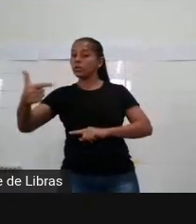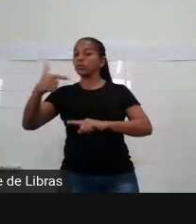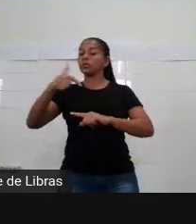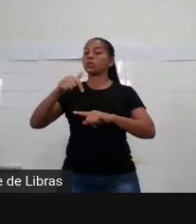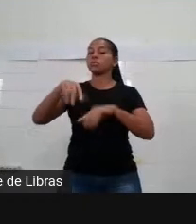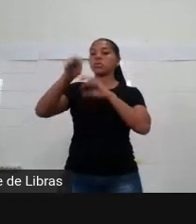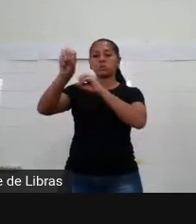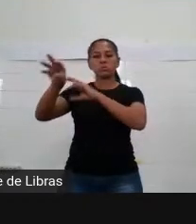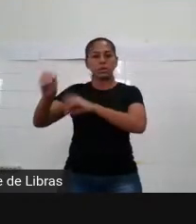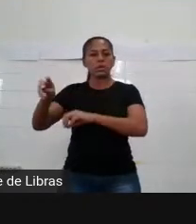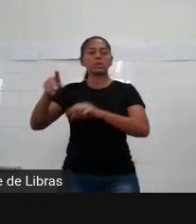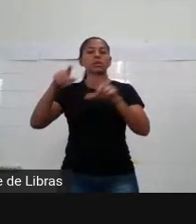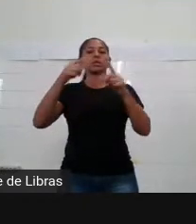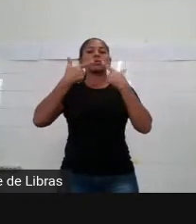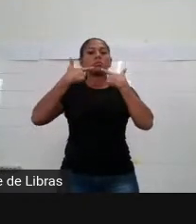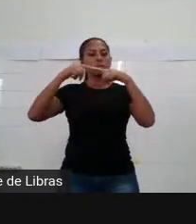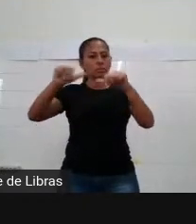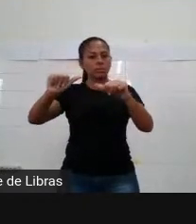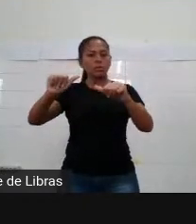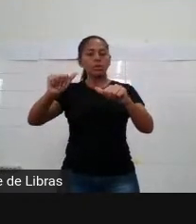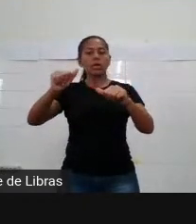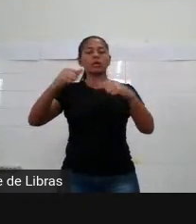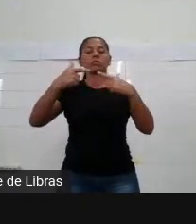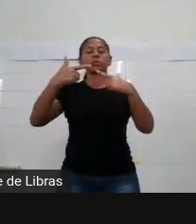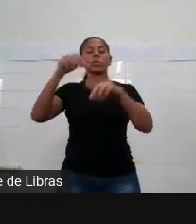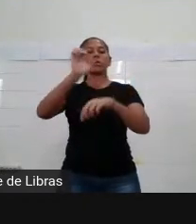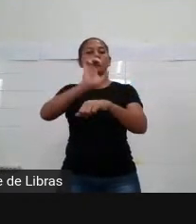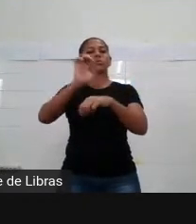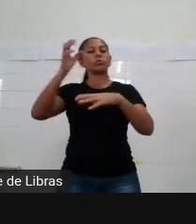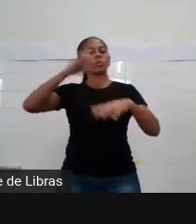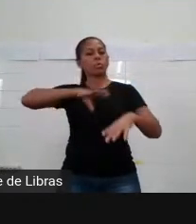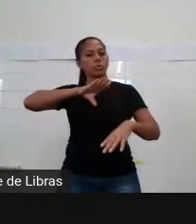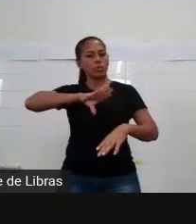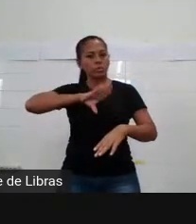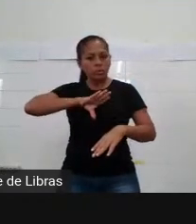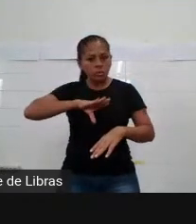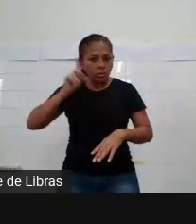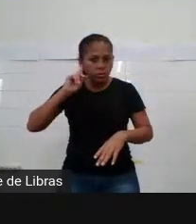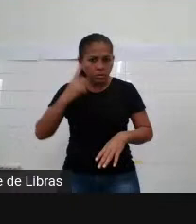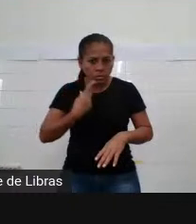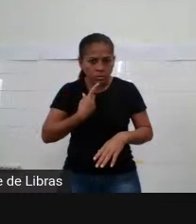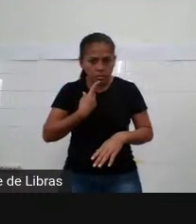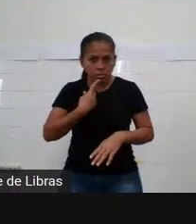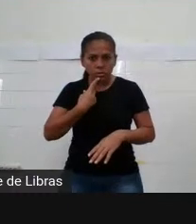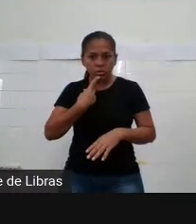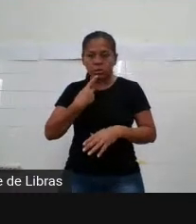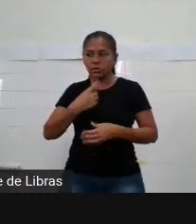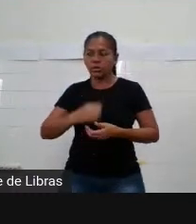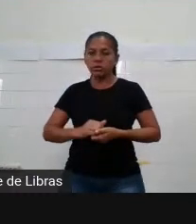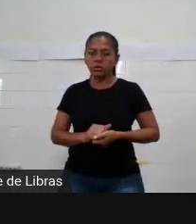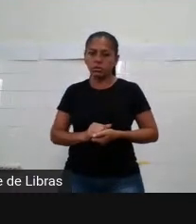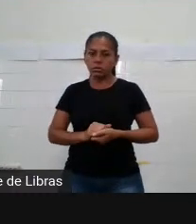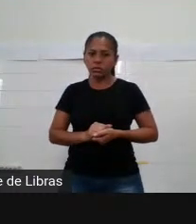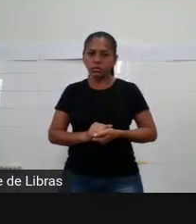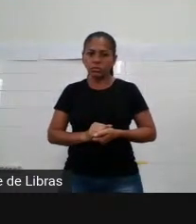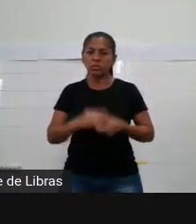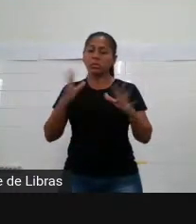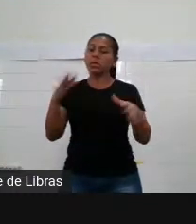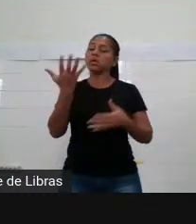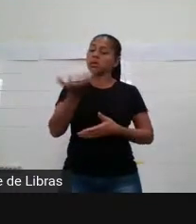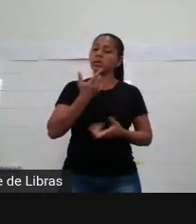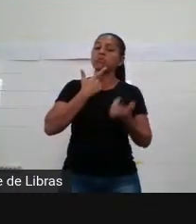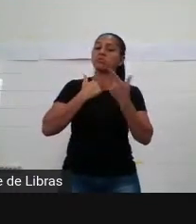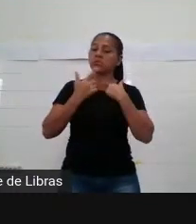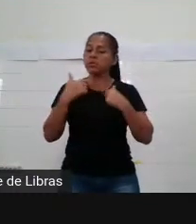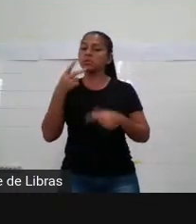portuguesa para pessoas surdas, vai ser apresentado na parte da manhã. Então, quem estiver interessado em assistir essa apresentação, fique